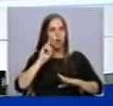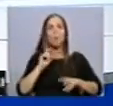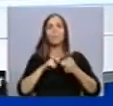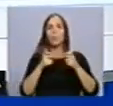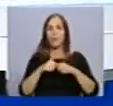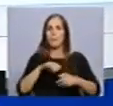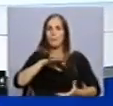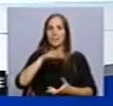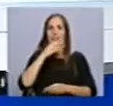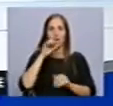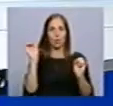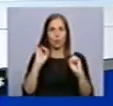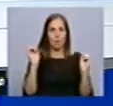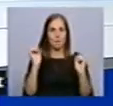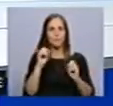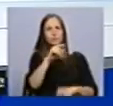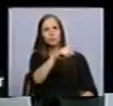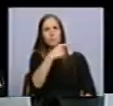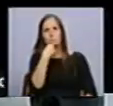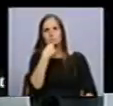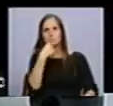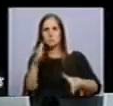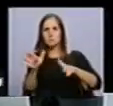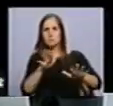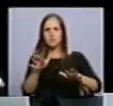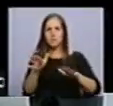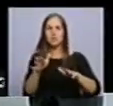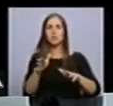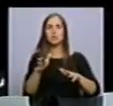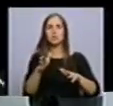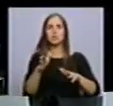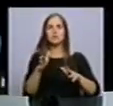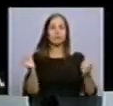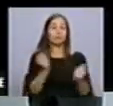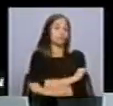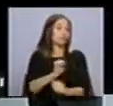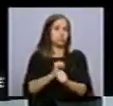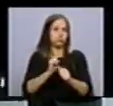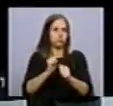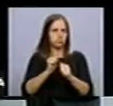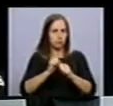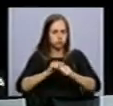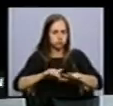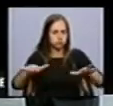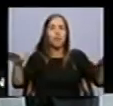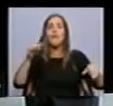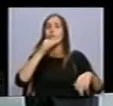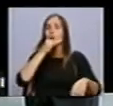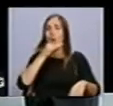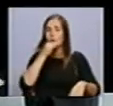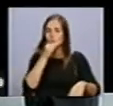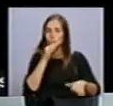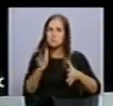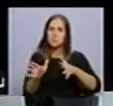ideia da quantidade de energia que no fundo foi libertada nesta explosão, estamos a falar, Sandra, de cerca